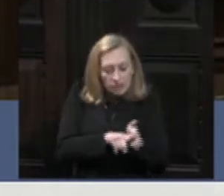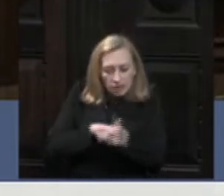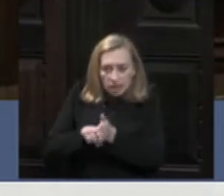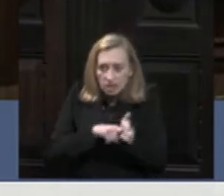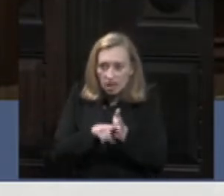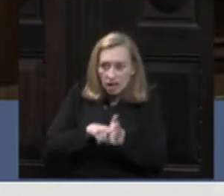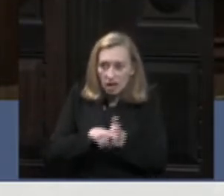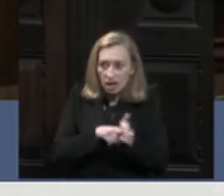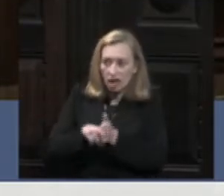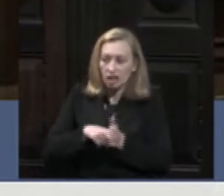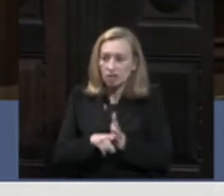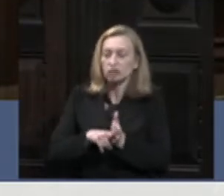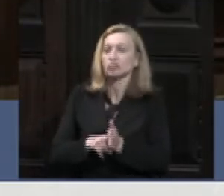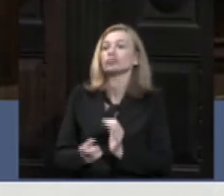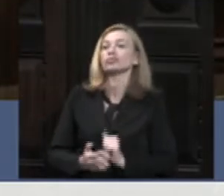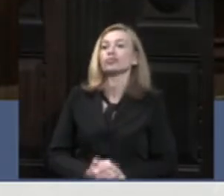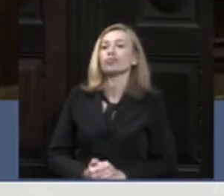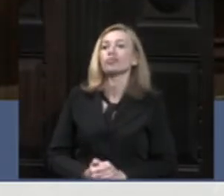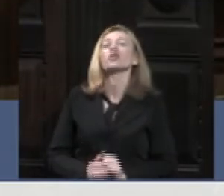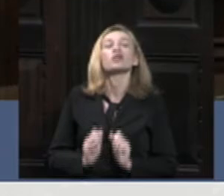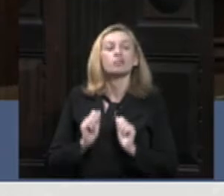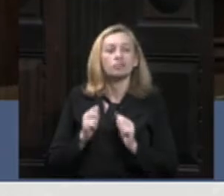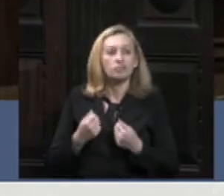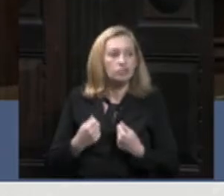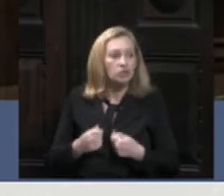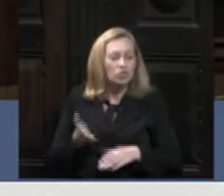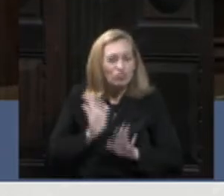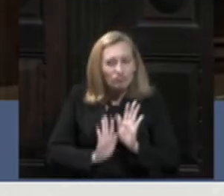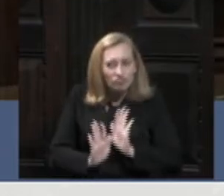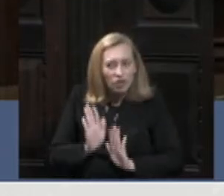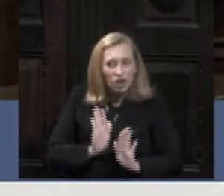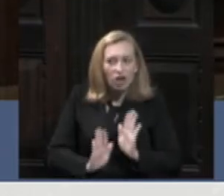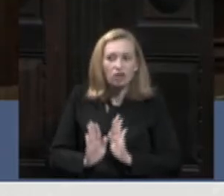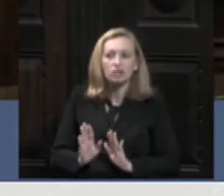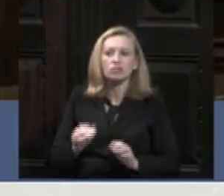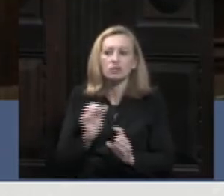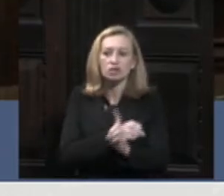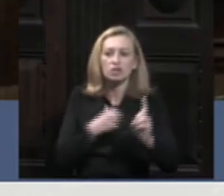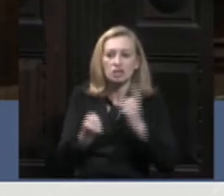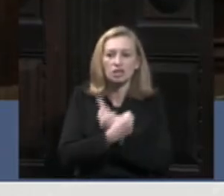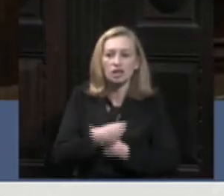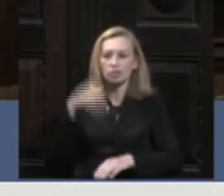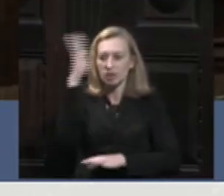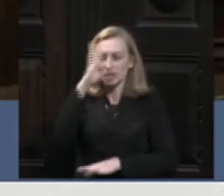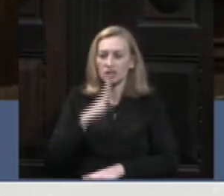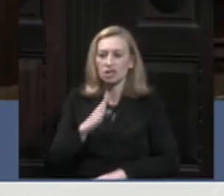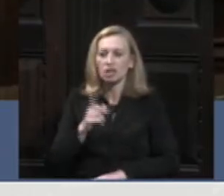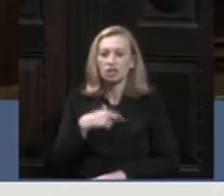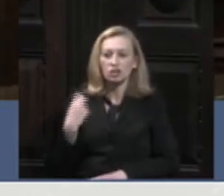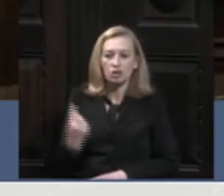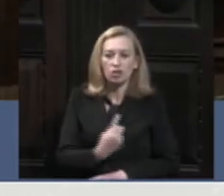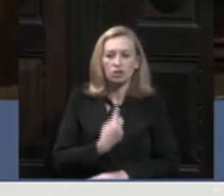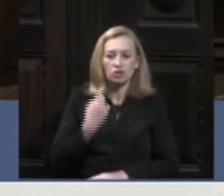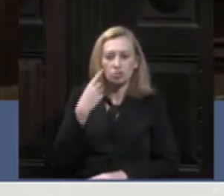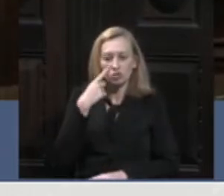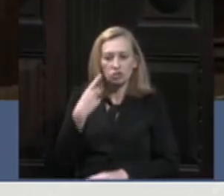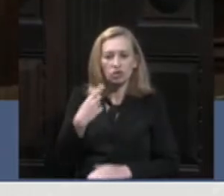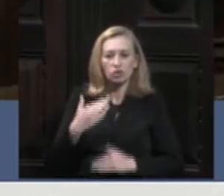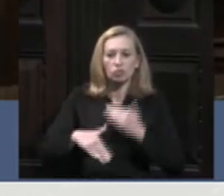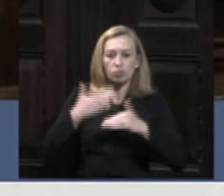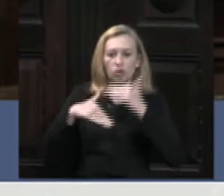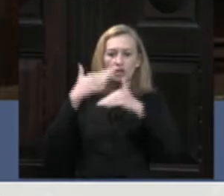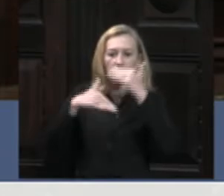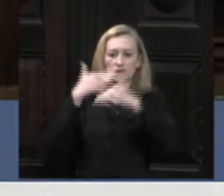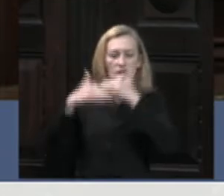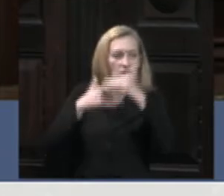com muito critério, com muito cuidado pela sociedade brasileira. Estamos diante de um processo